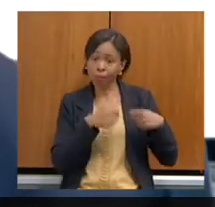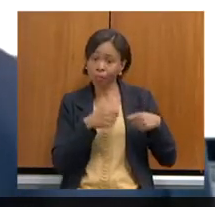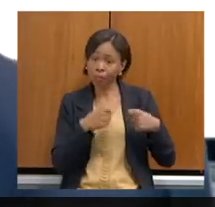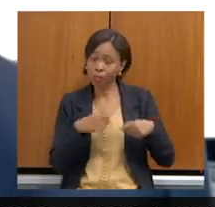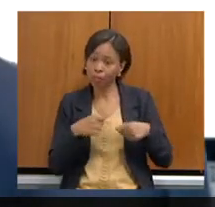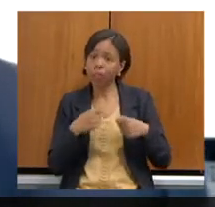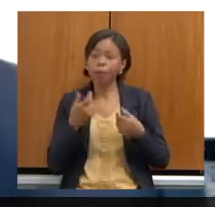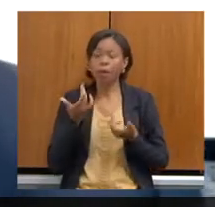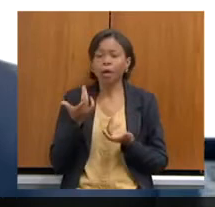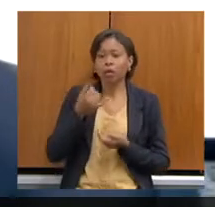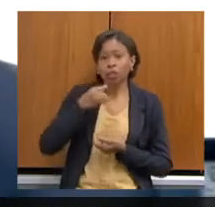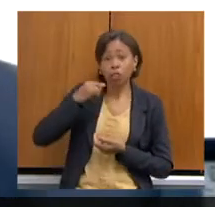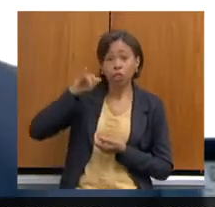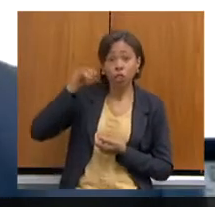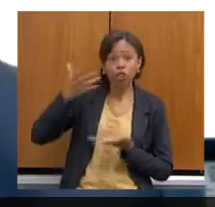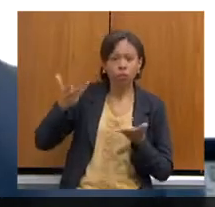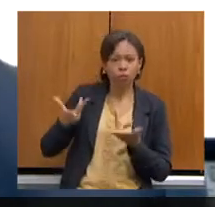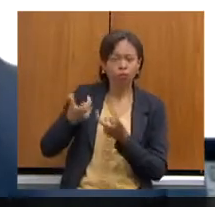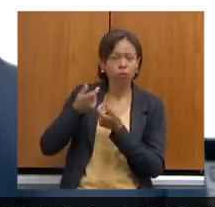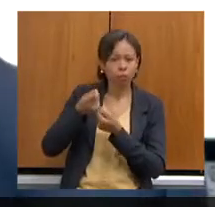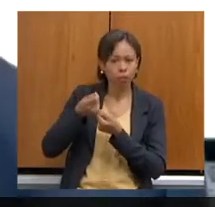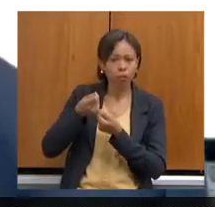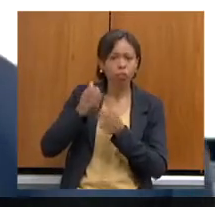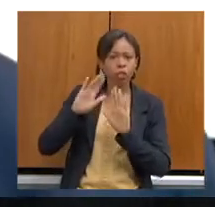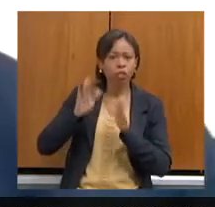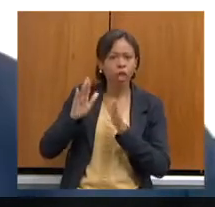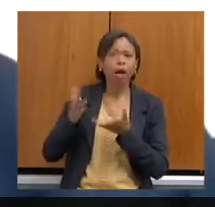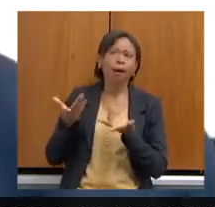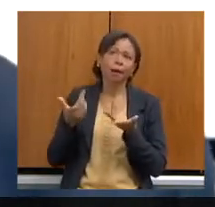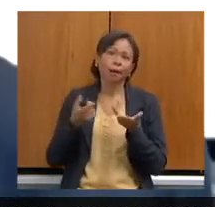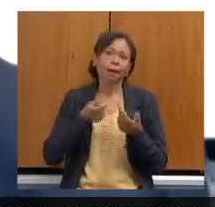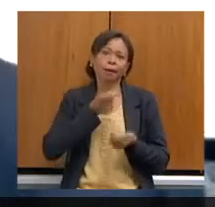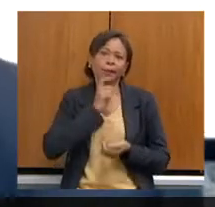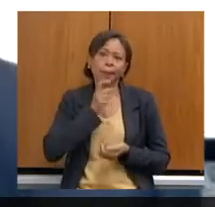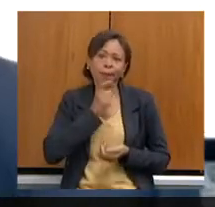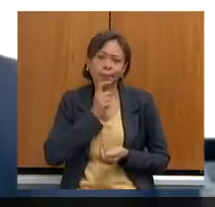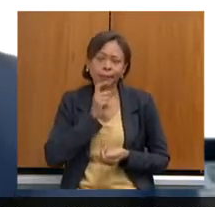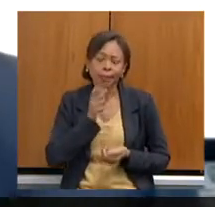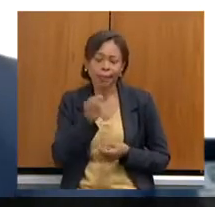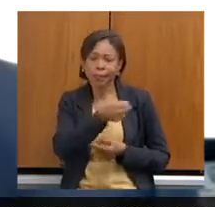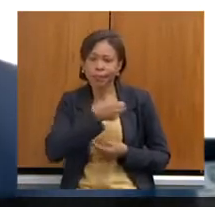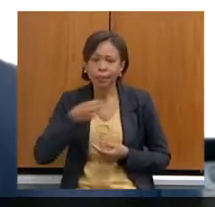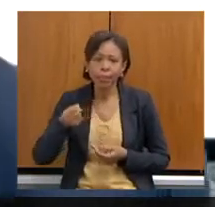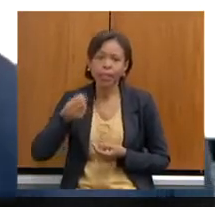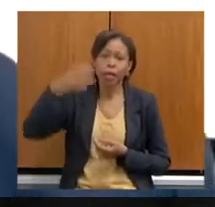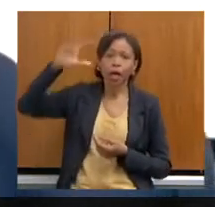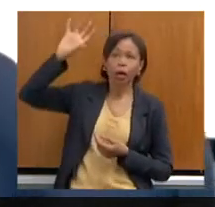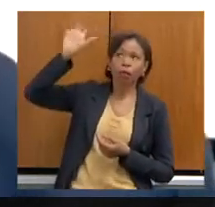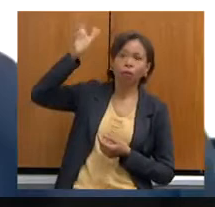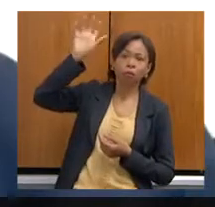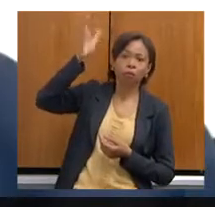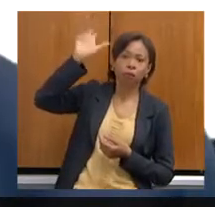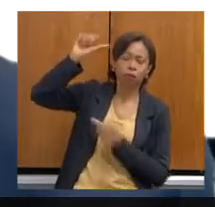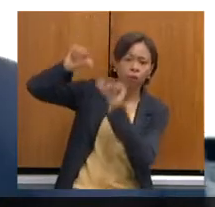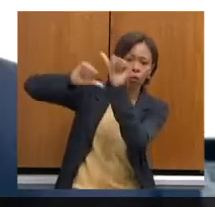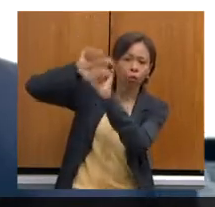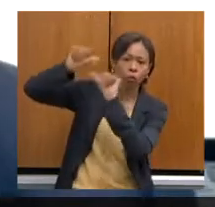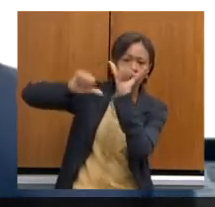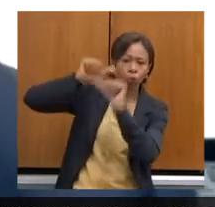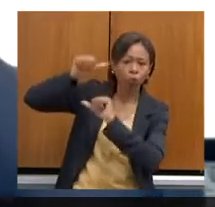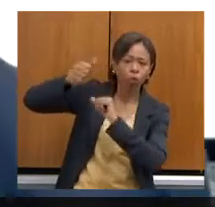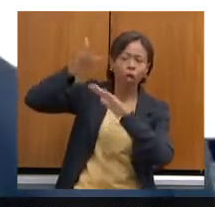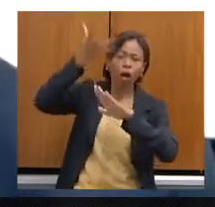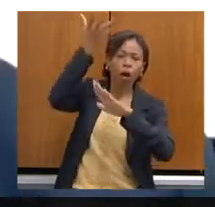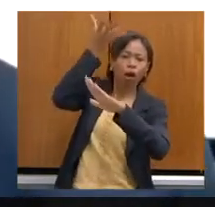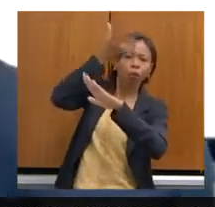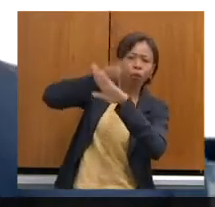mas também já utilizou esse recurso em programas como distribuições geladeira troca de lâmpada colocação de a falar que tá aí